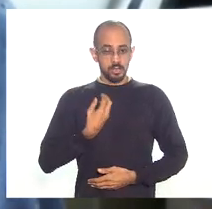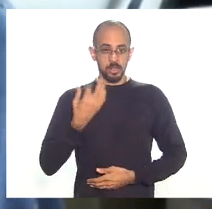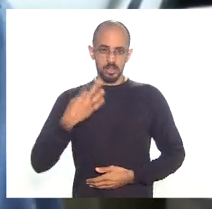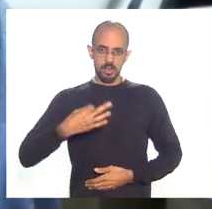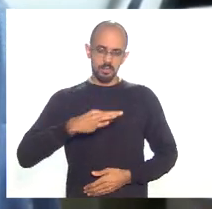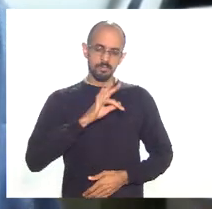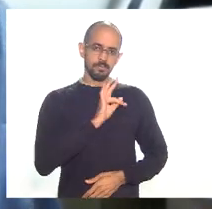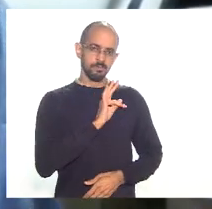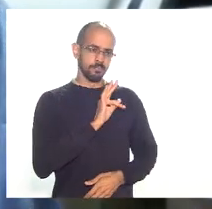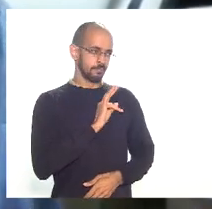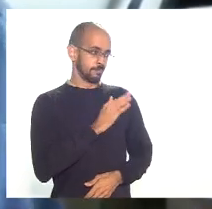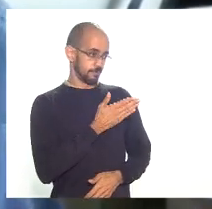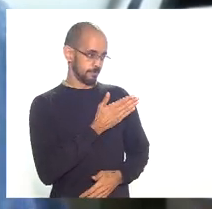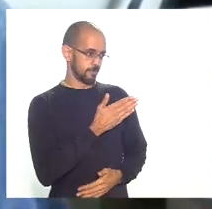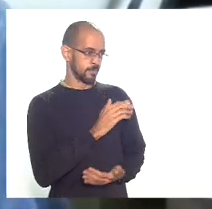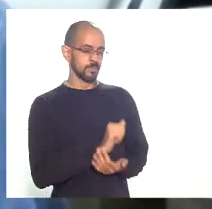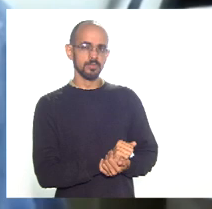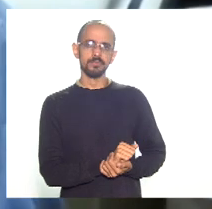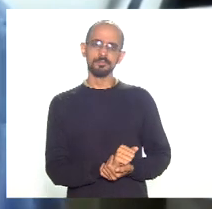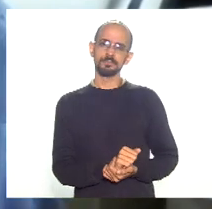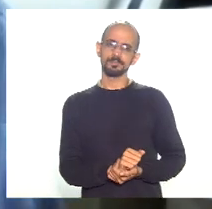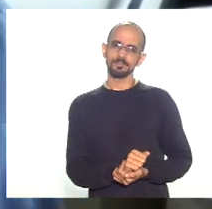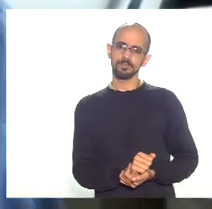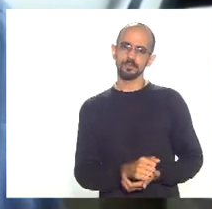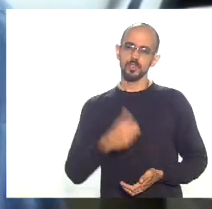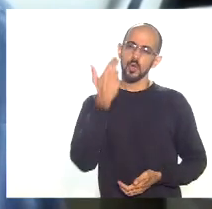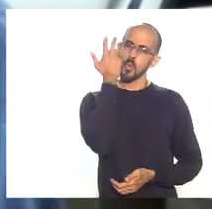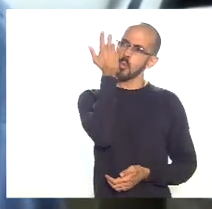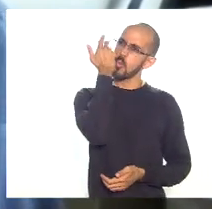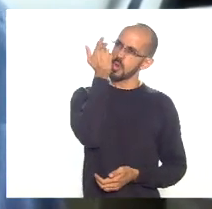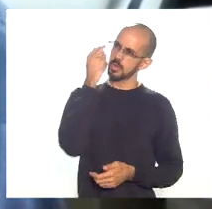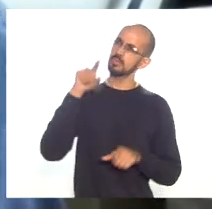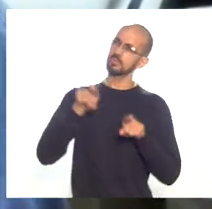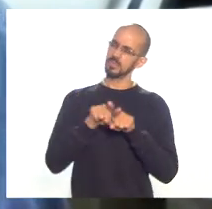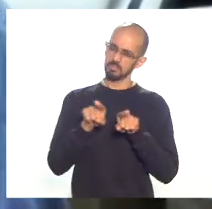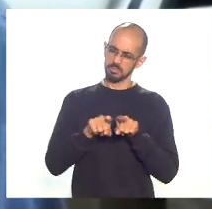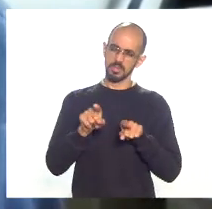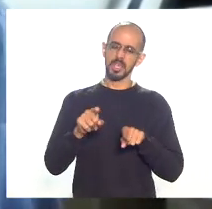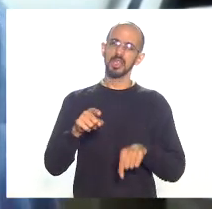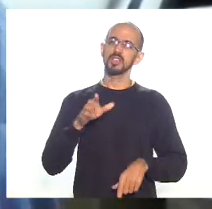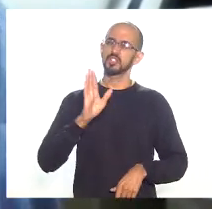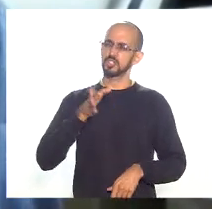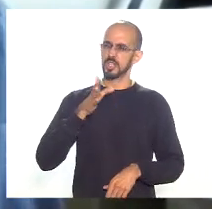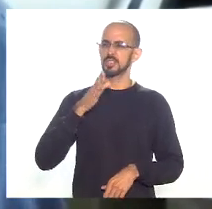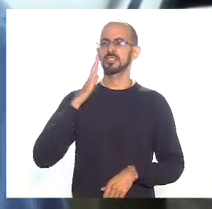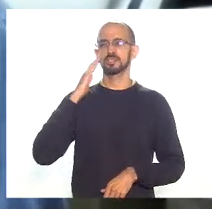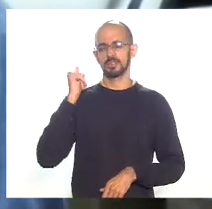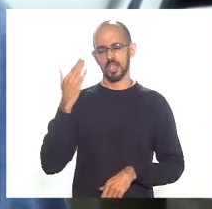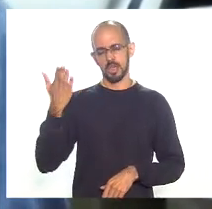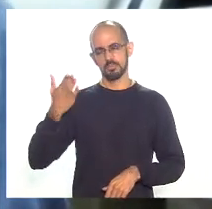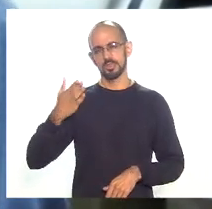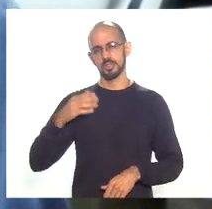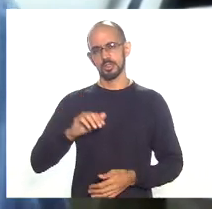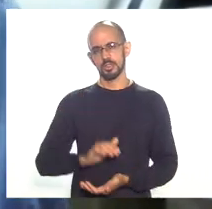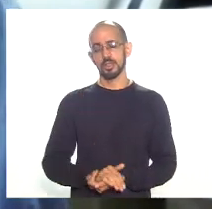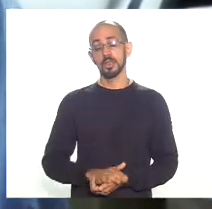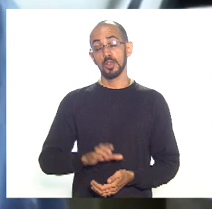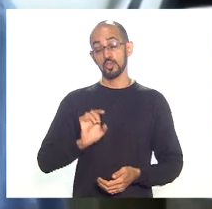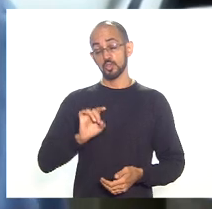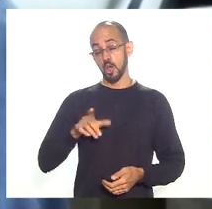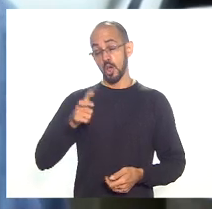com muita intensidade deputado Eleomar Coelho também então é só um alerta